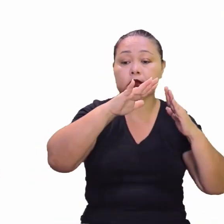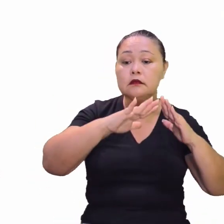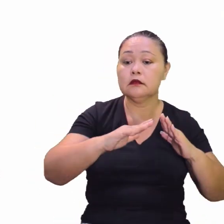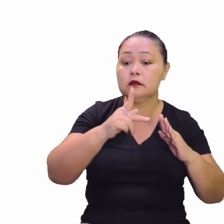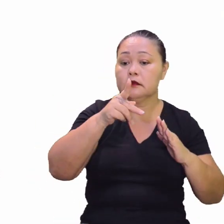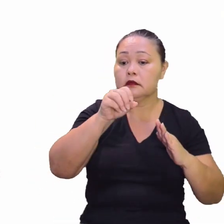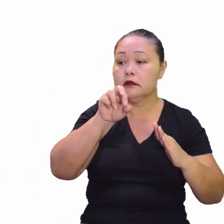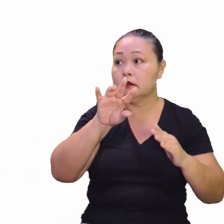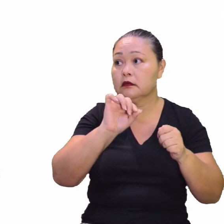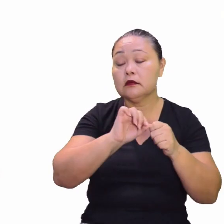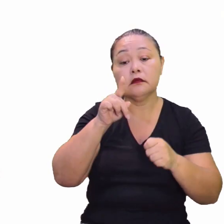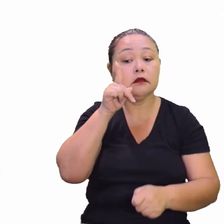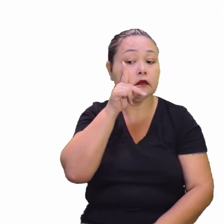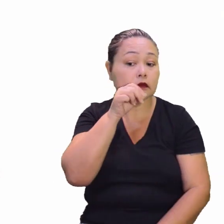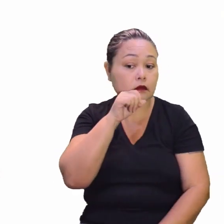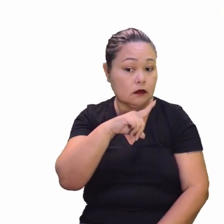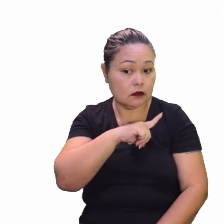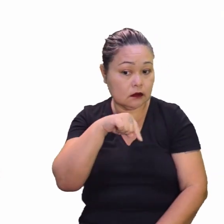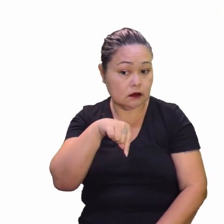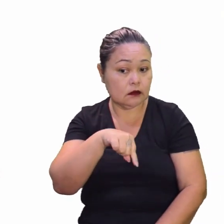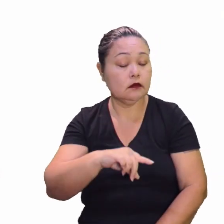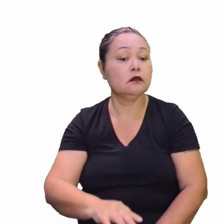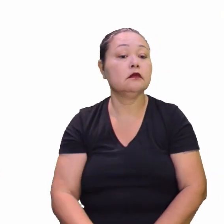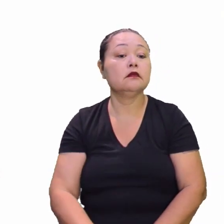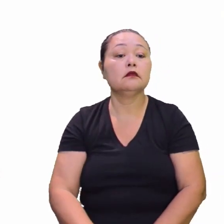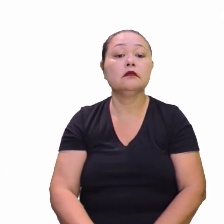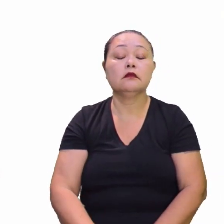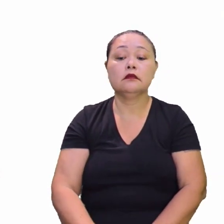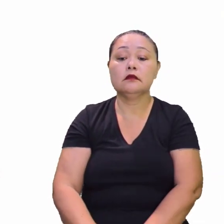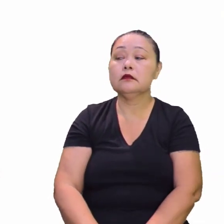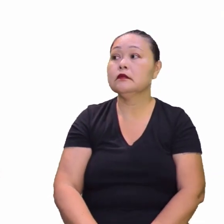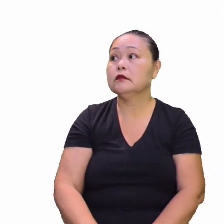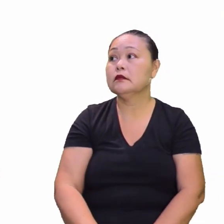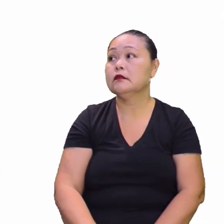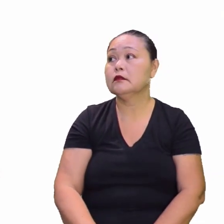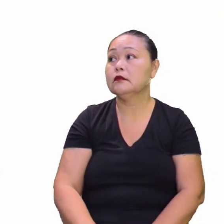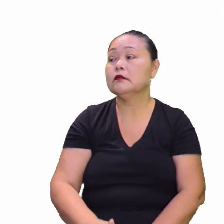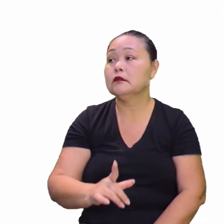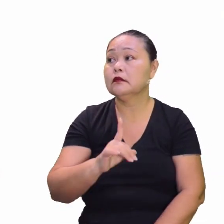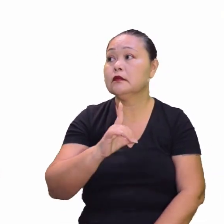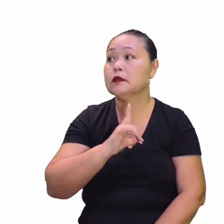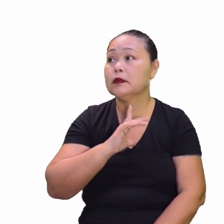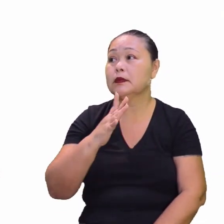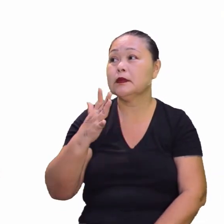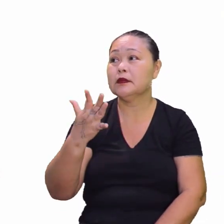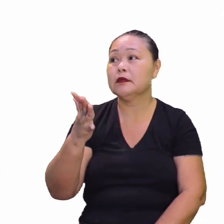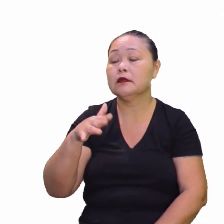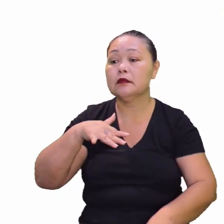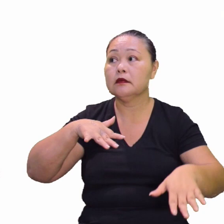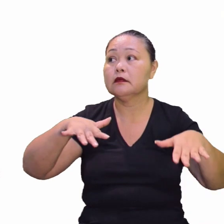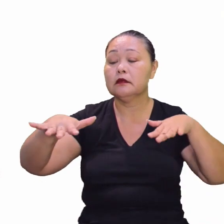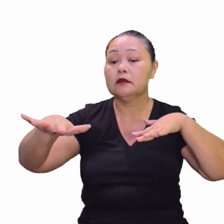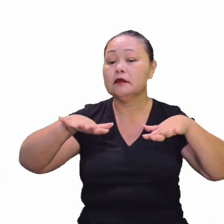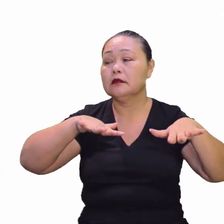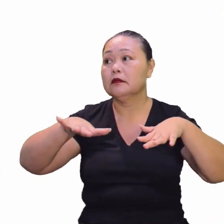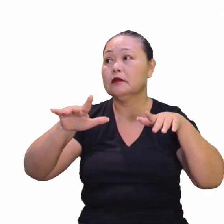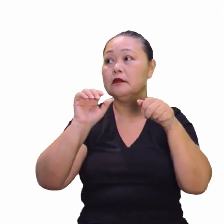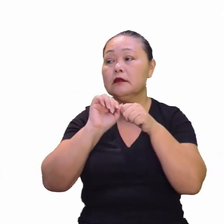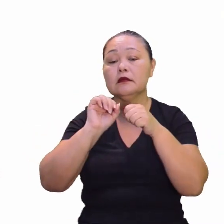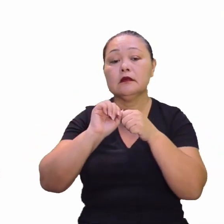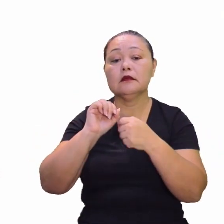principalmente aqui em Porto Velho. Olha só, são movimentados nesse porto de Porto